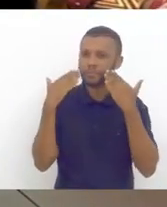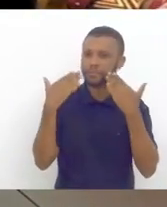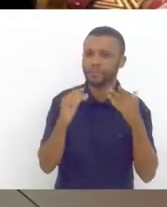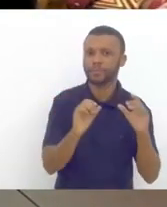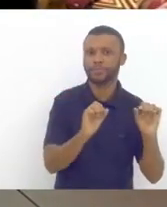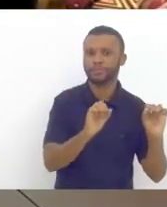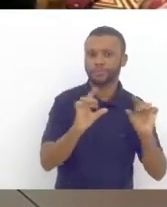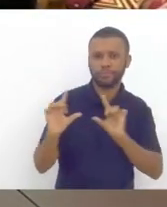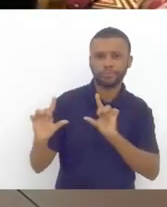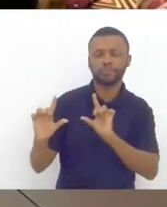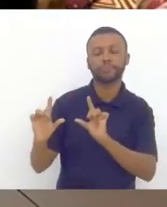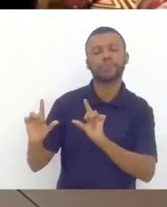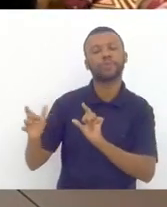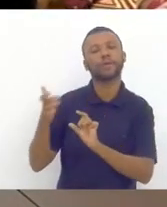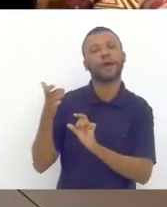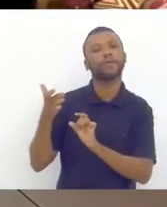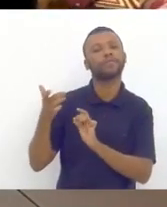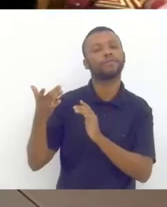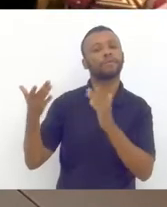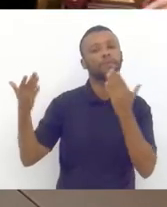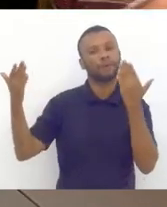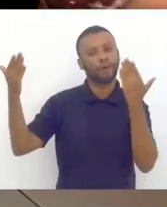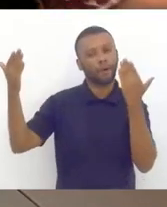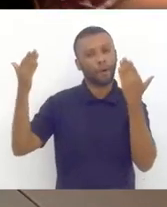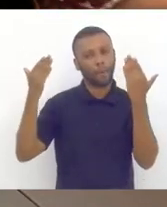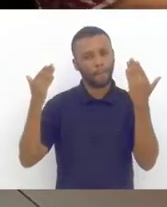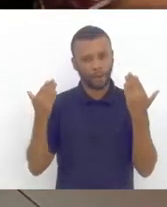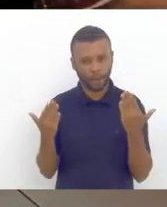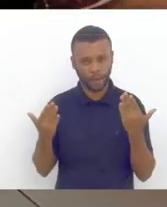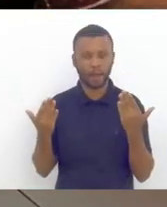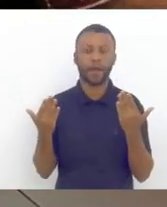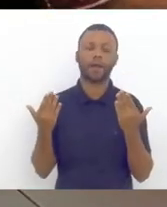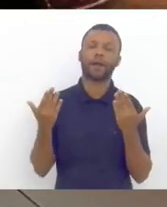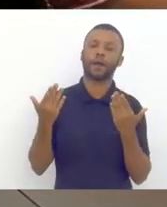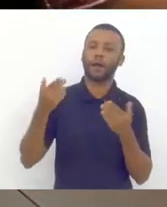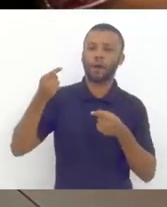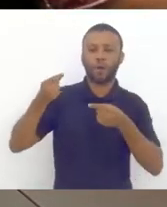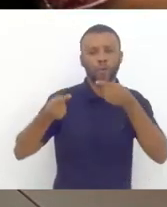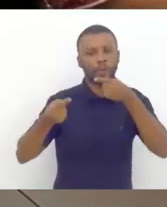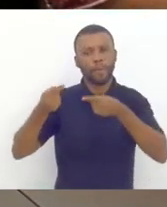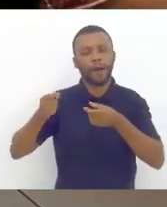me permitir fazer uma analogia, né, com um debate que vinha